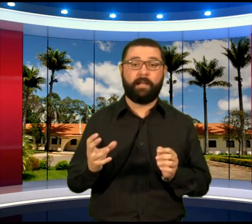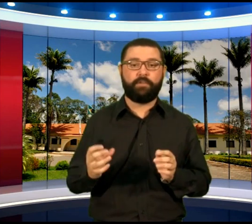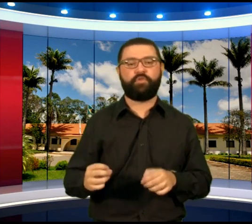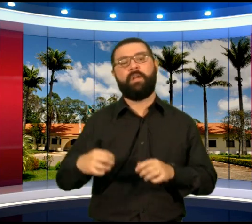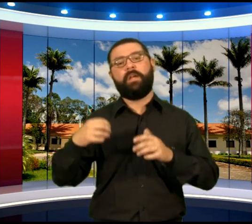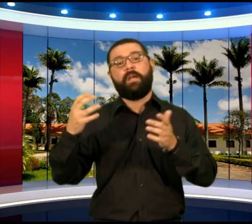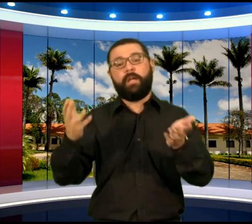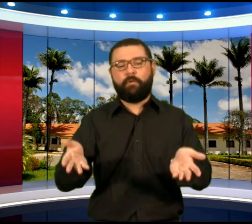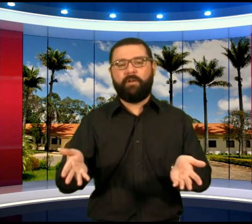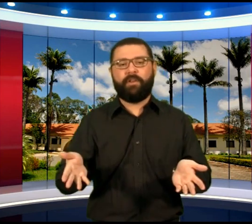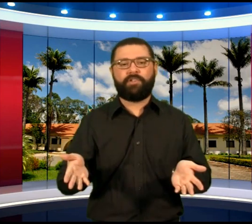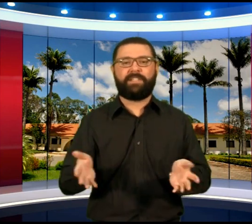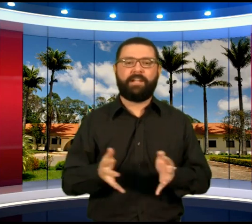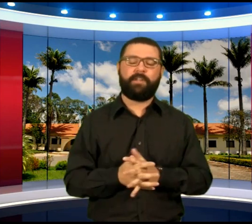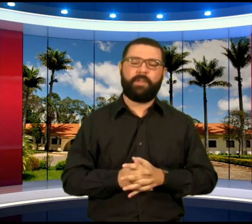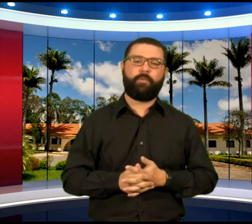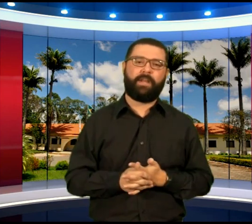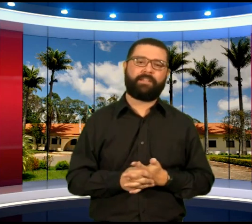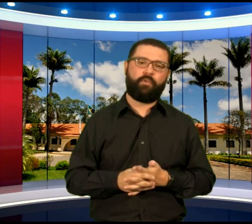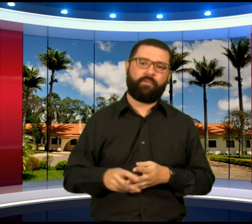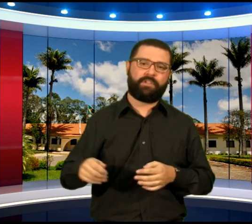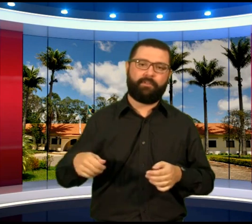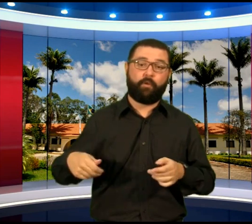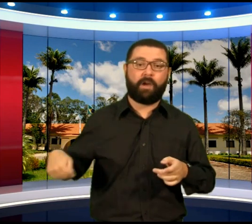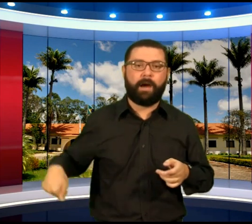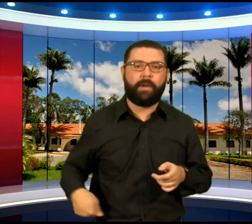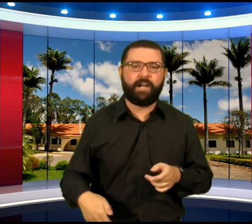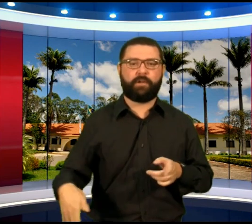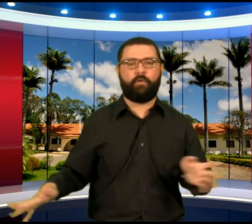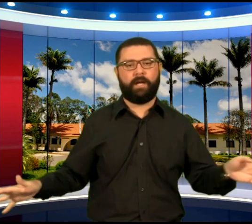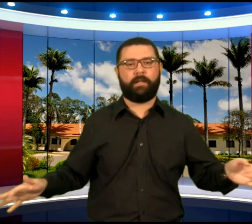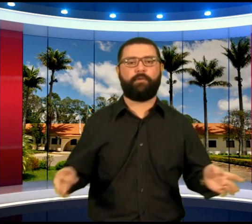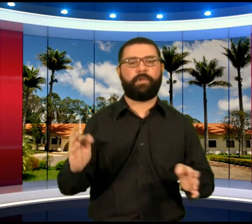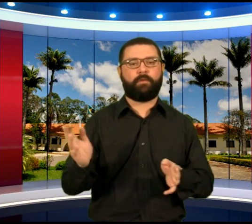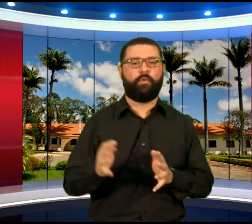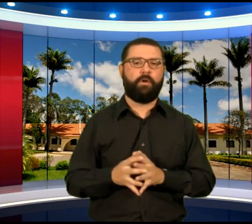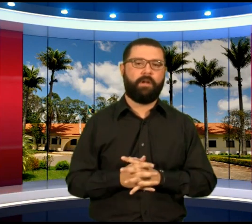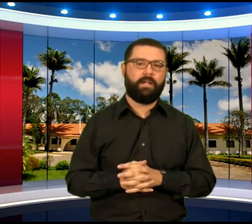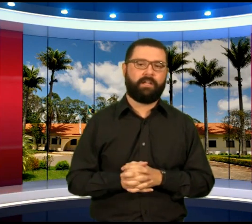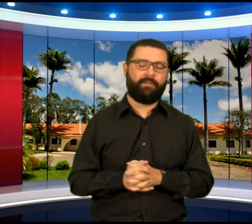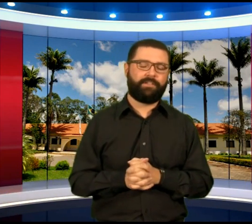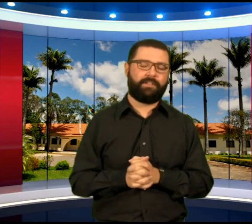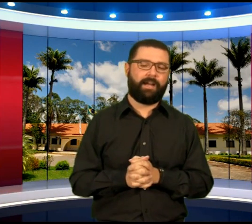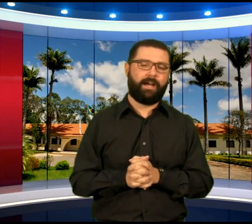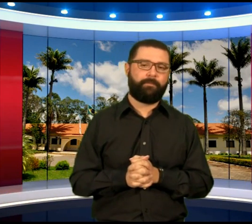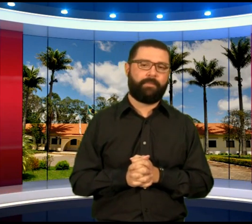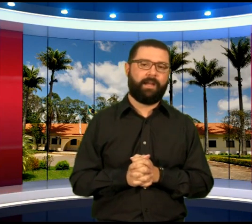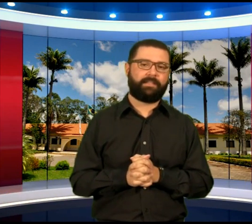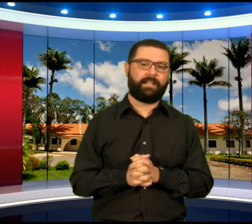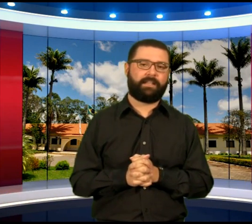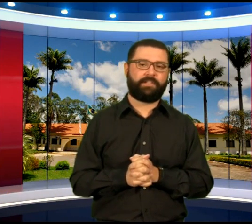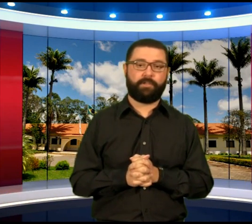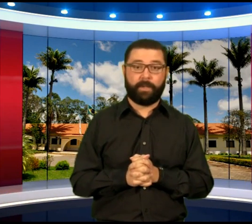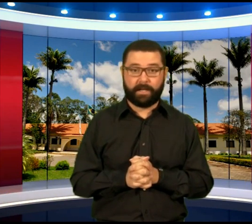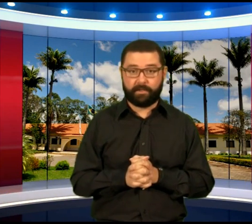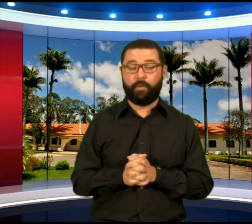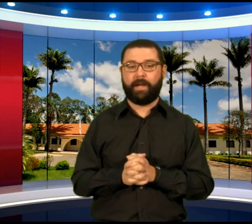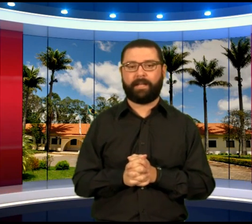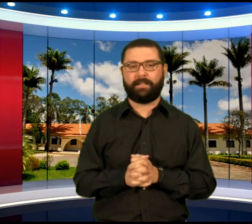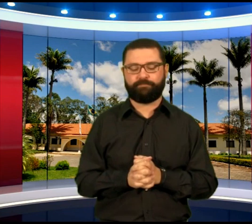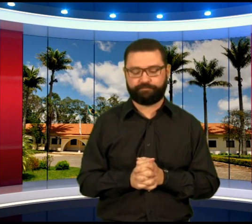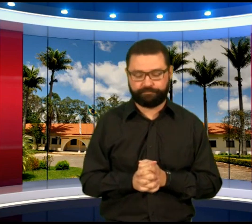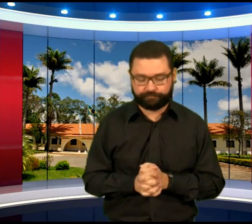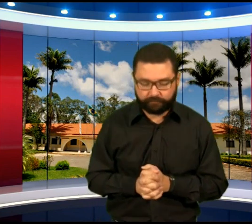consegue sanar isso, e com a velocidade também de operação, que você vai colocar a marcha correta lá no trator, que vai te dar essa taxa de